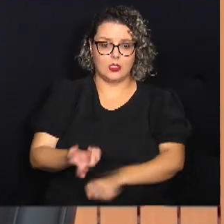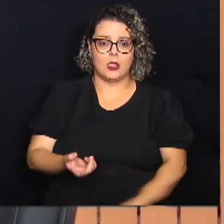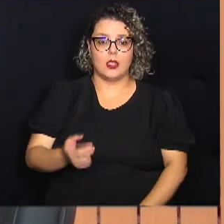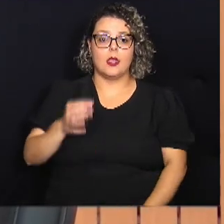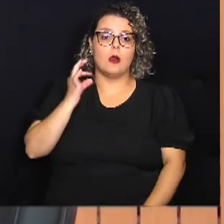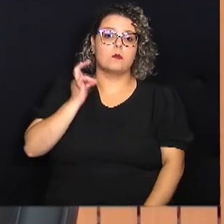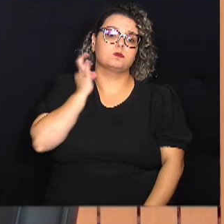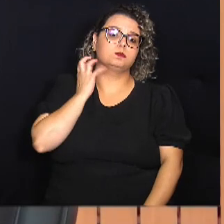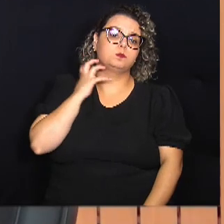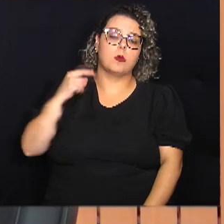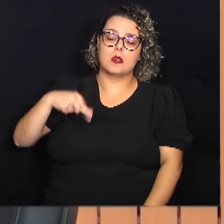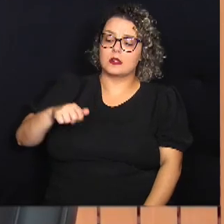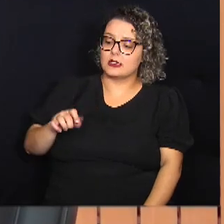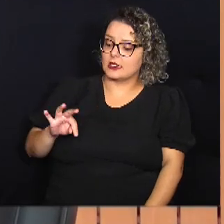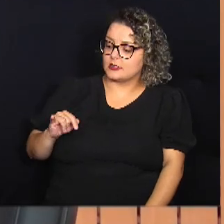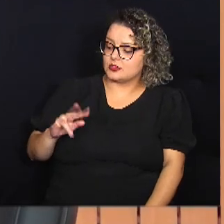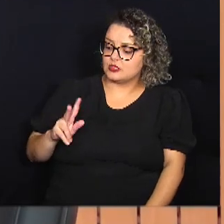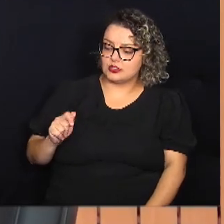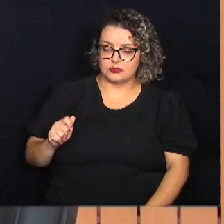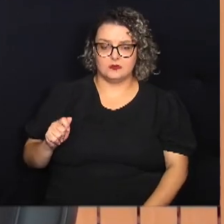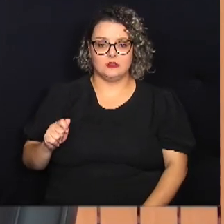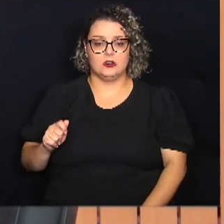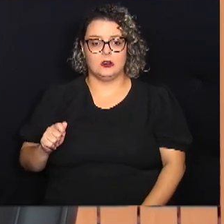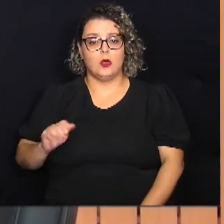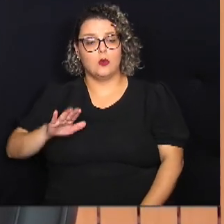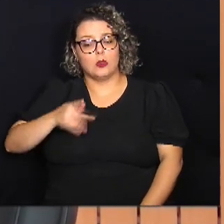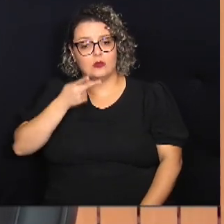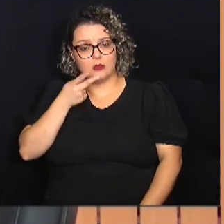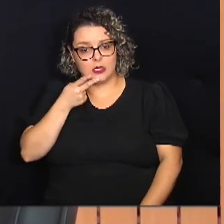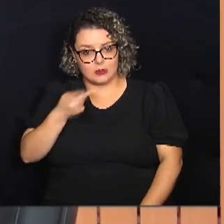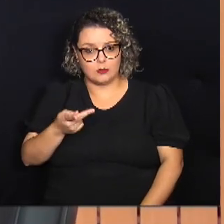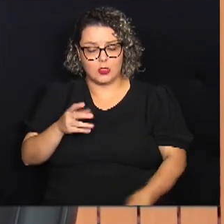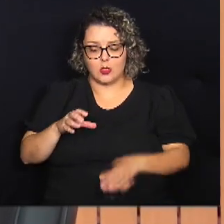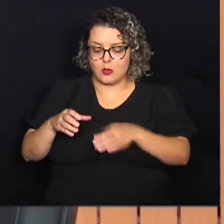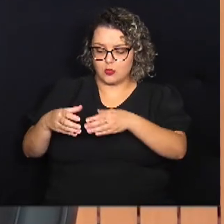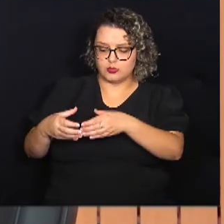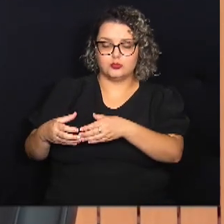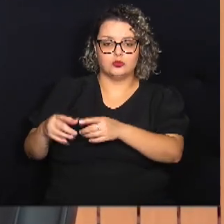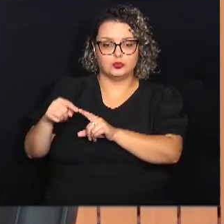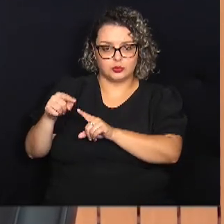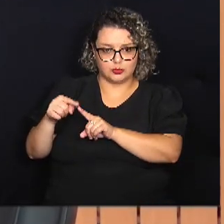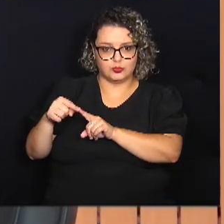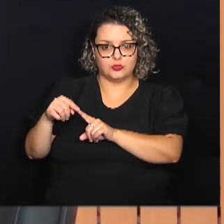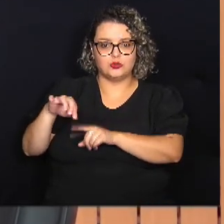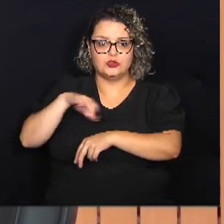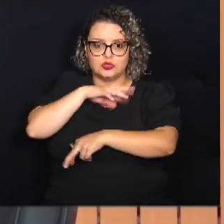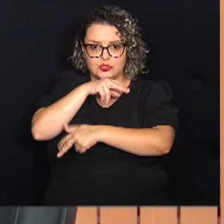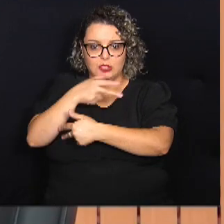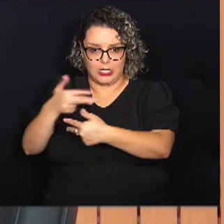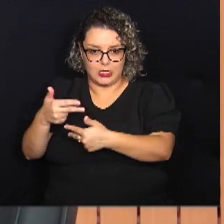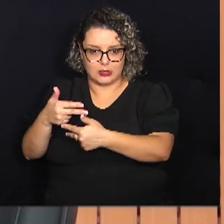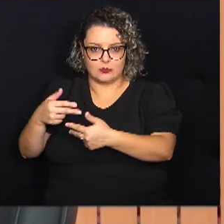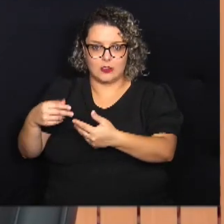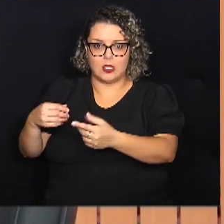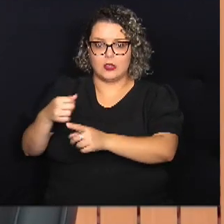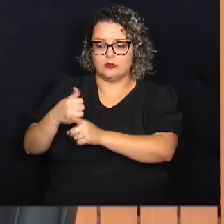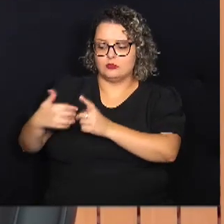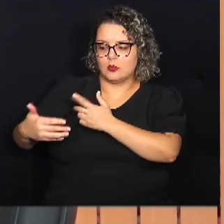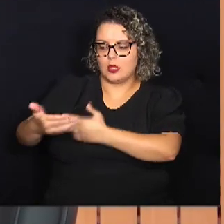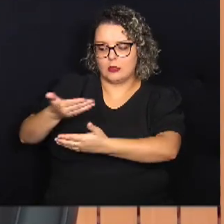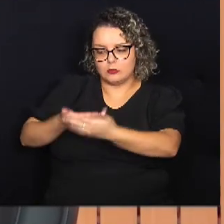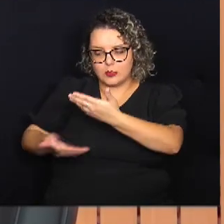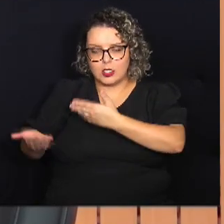né? A abelha sem ferrão, na verdade, a gente se refere a um grupo de espécies sociais. As